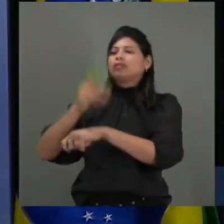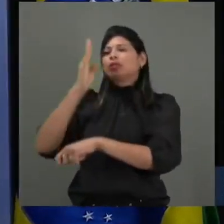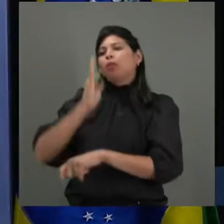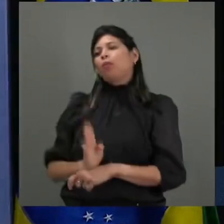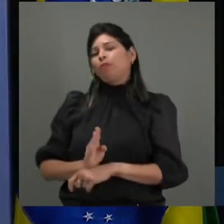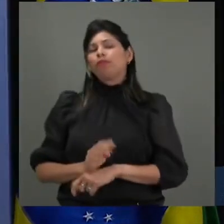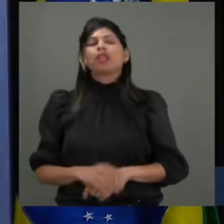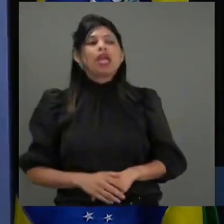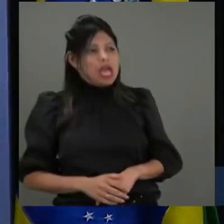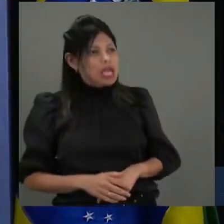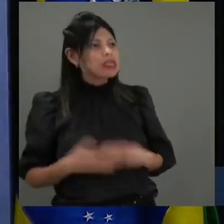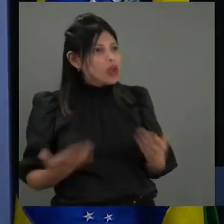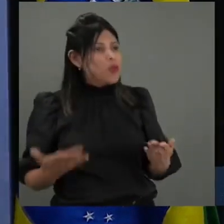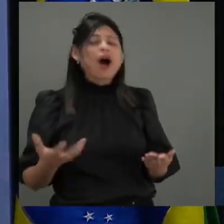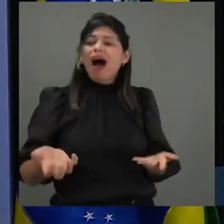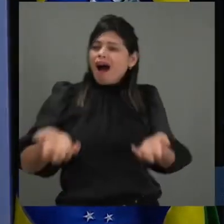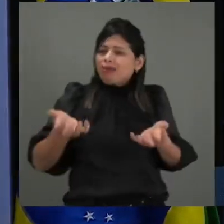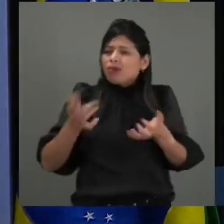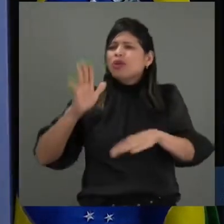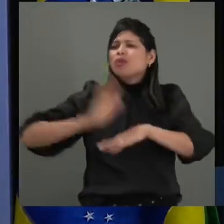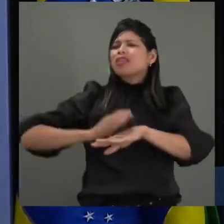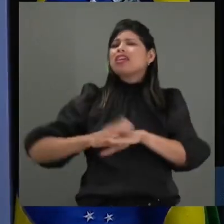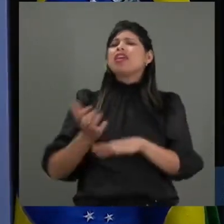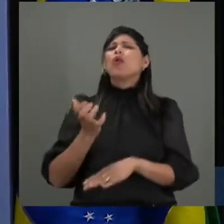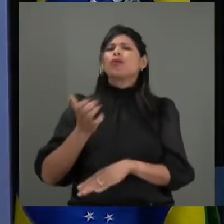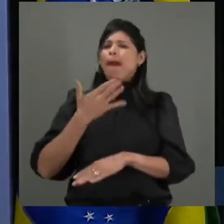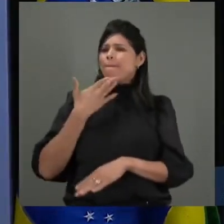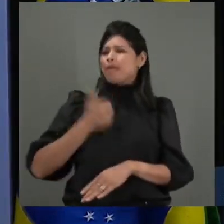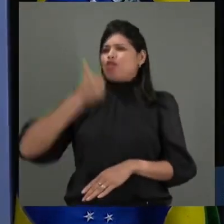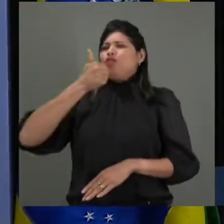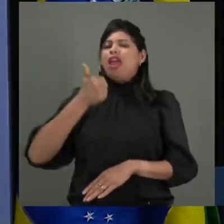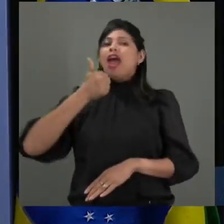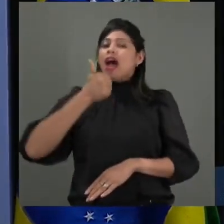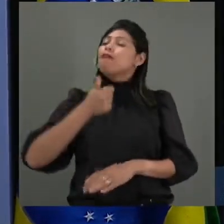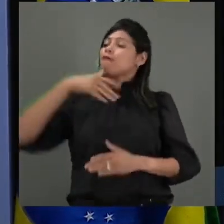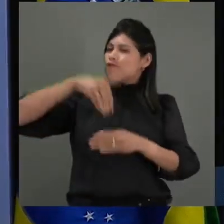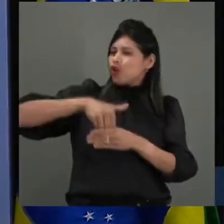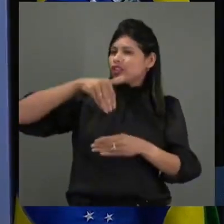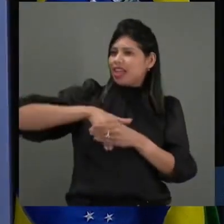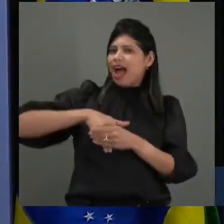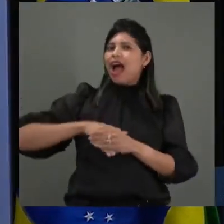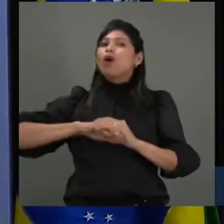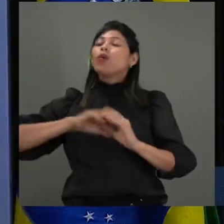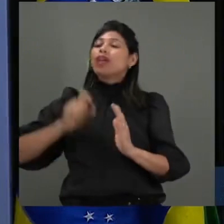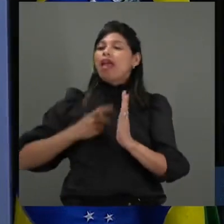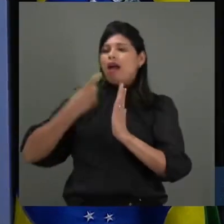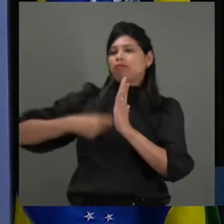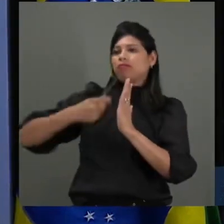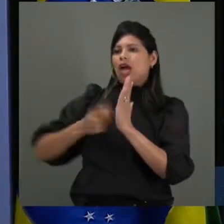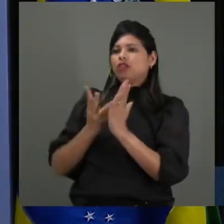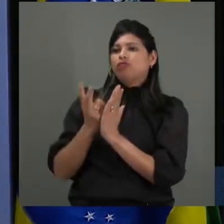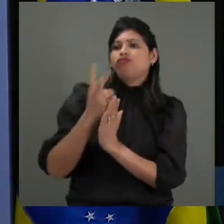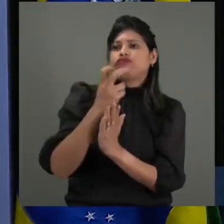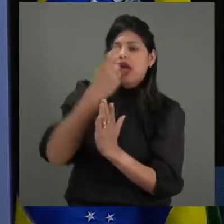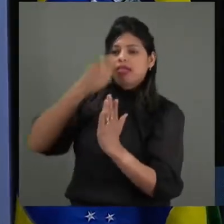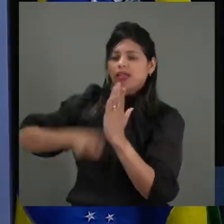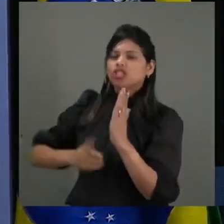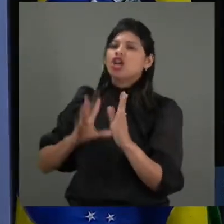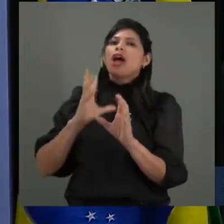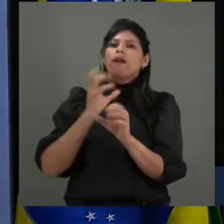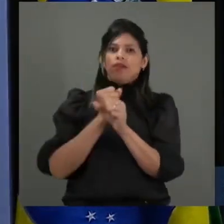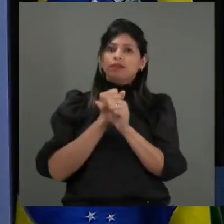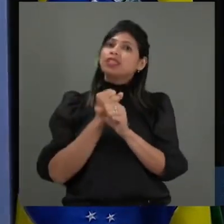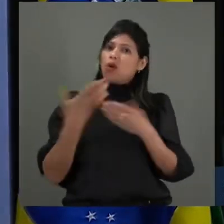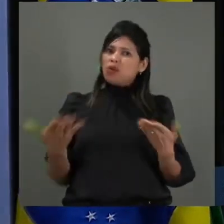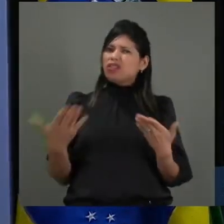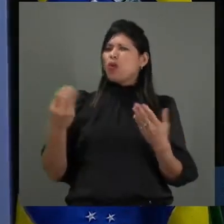presidente, gostaria muito de estar votando agora a favor da reforma tributária. Mas eu me recuso a entrar para a história como um senador que votou a favor de